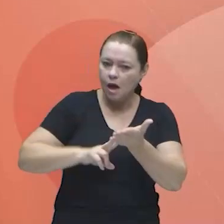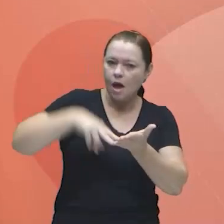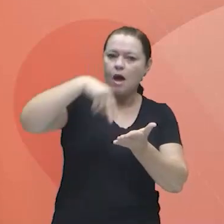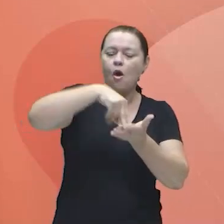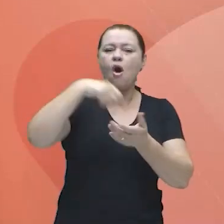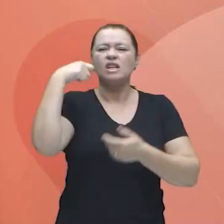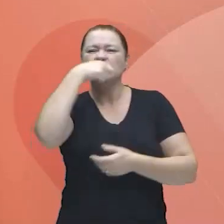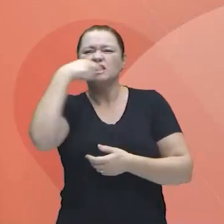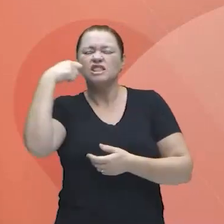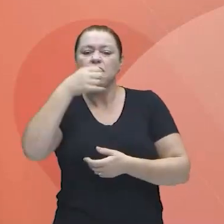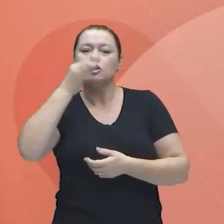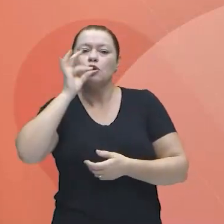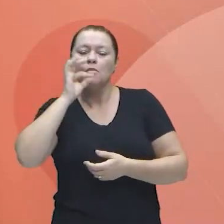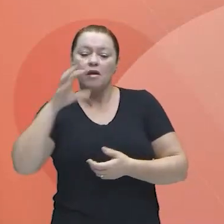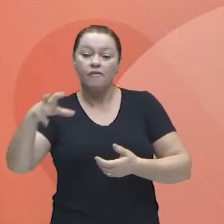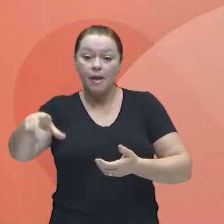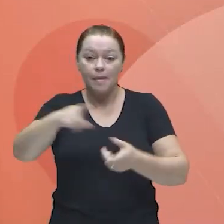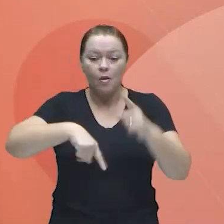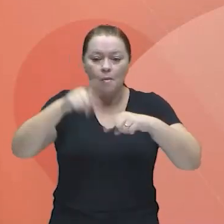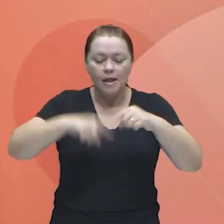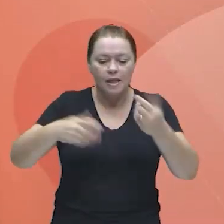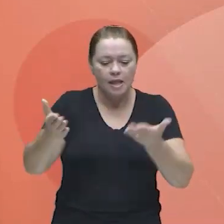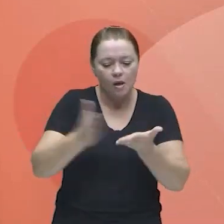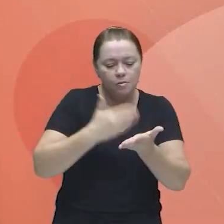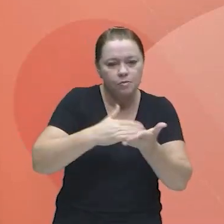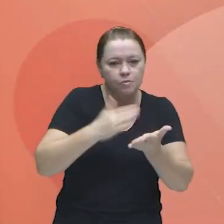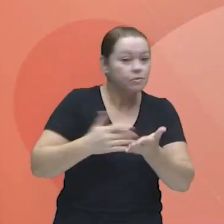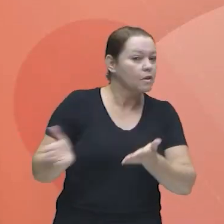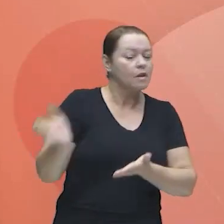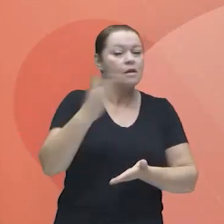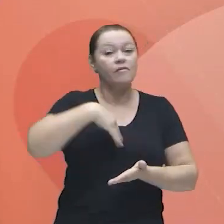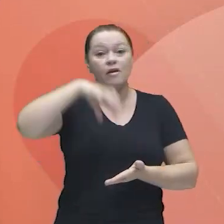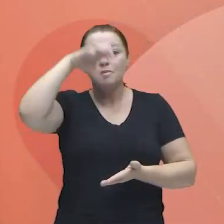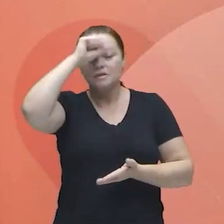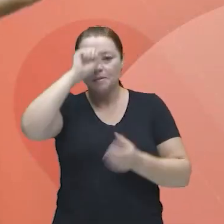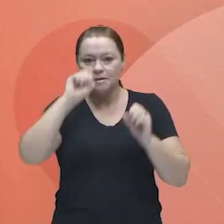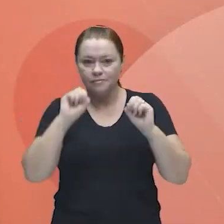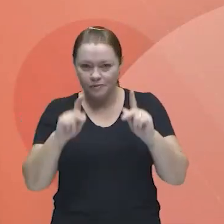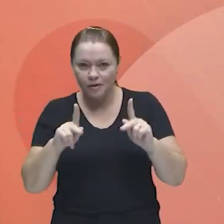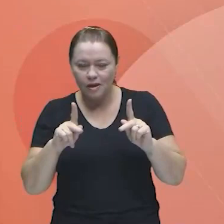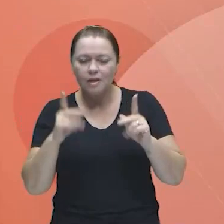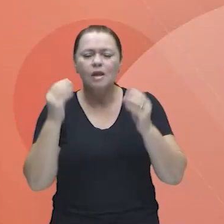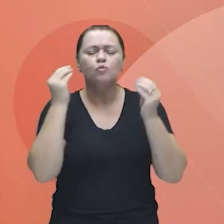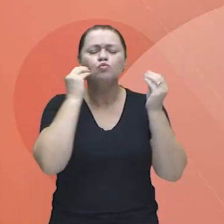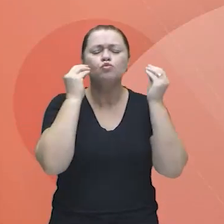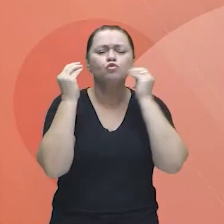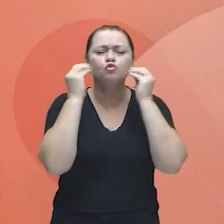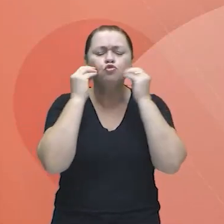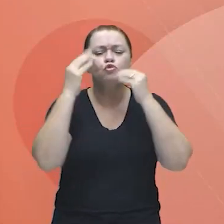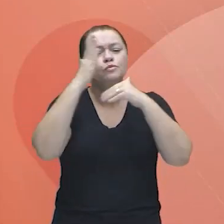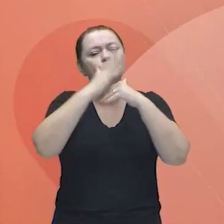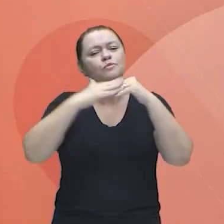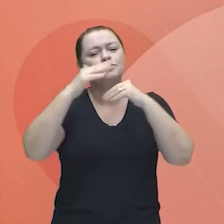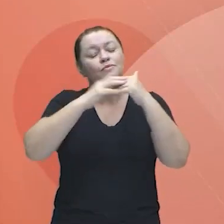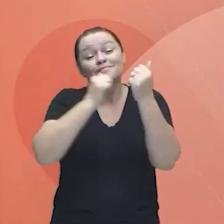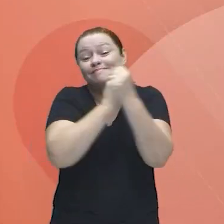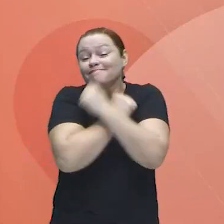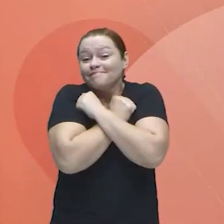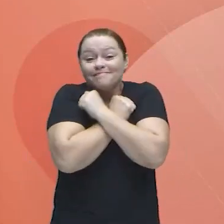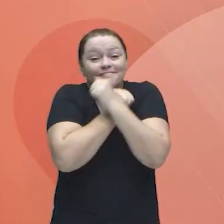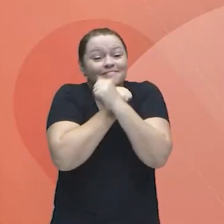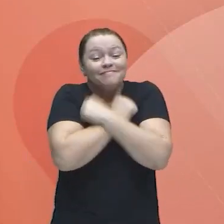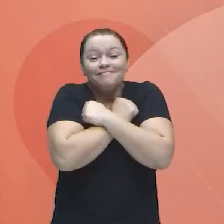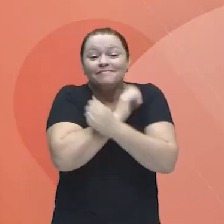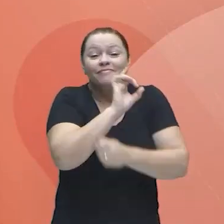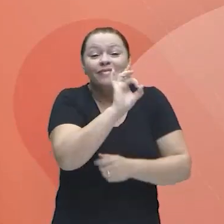material e vamos aprender, tá certo? Um beijinho todo carinhoso e um abraço bem apertado em